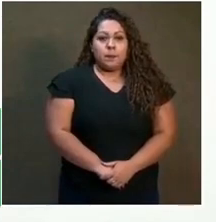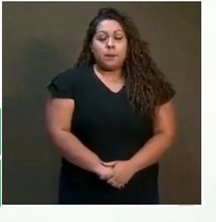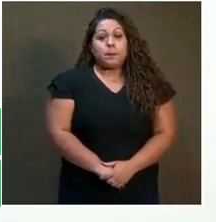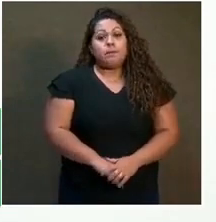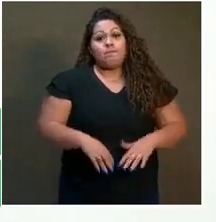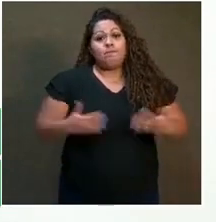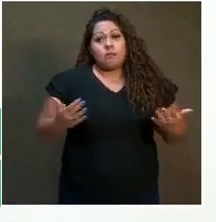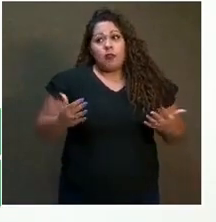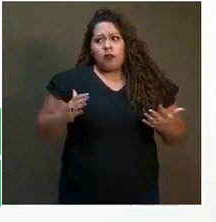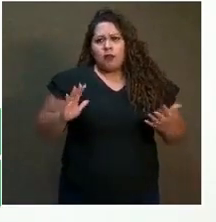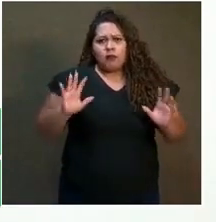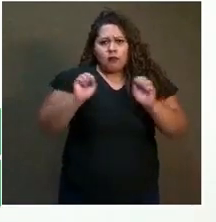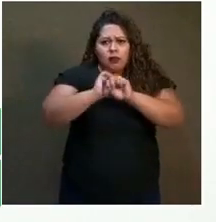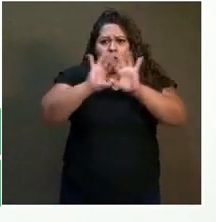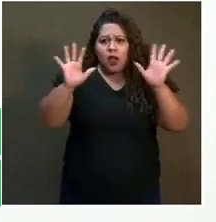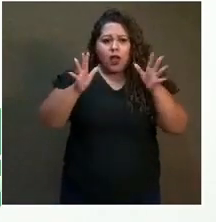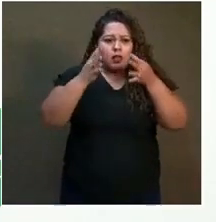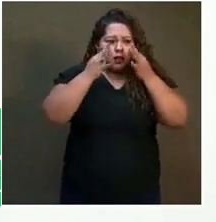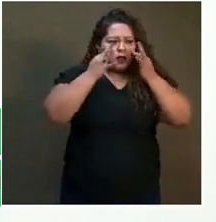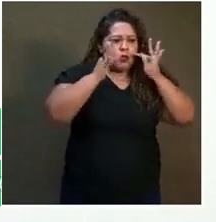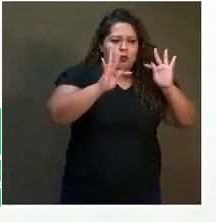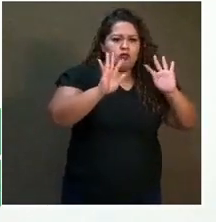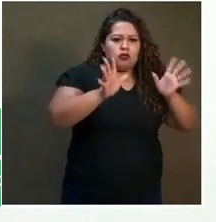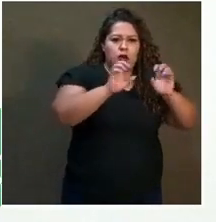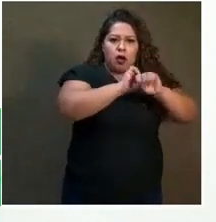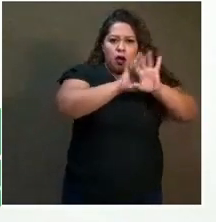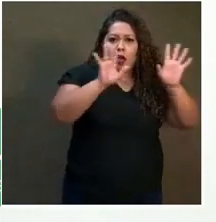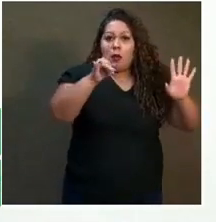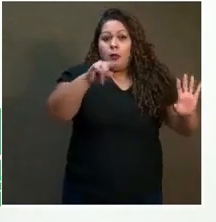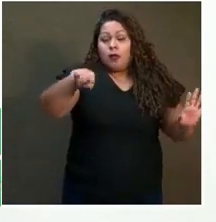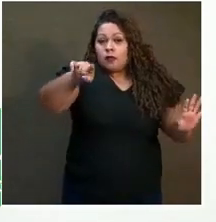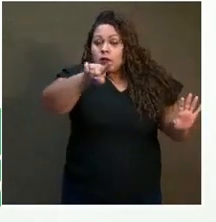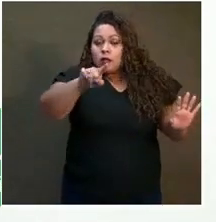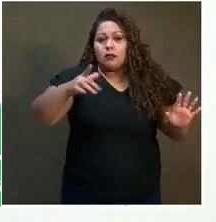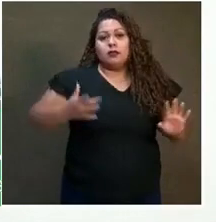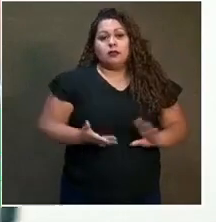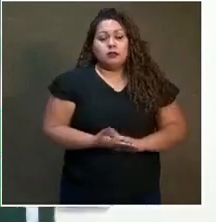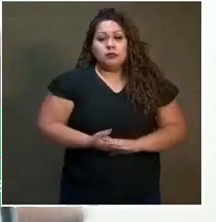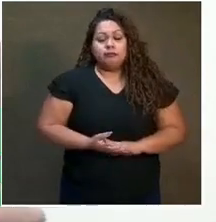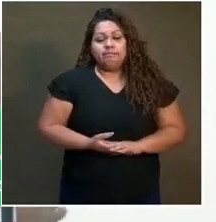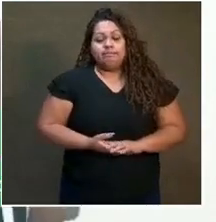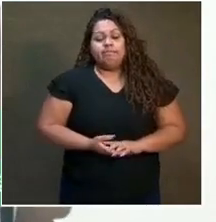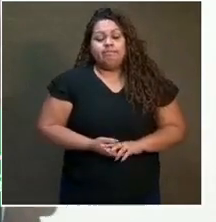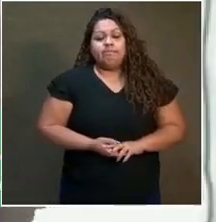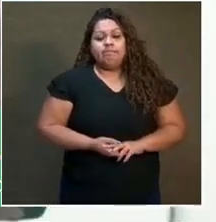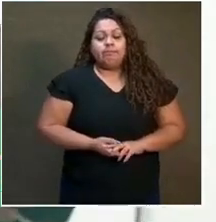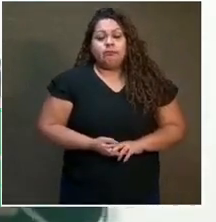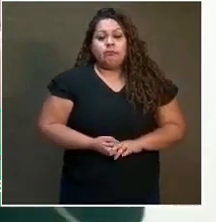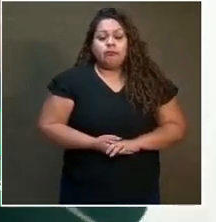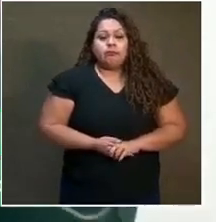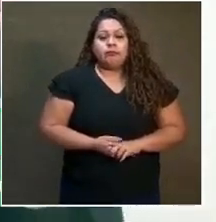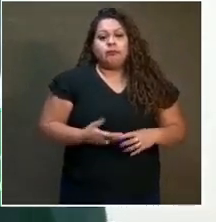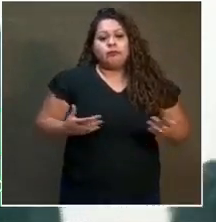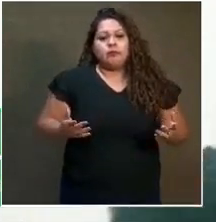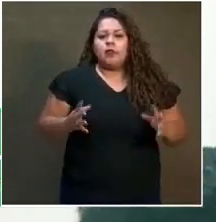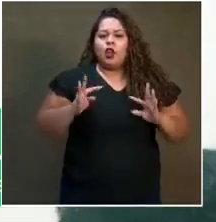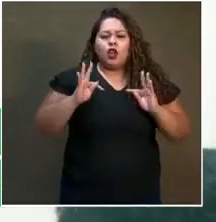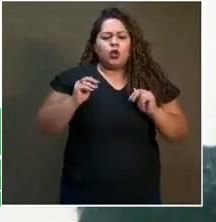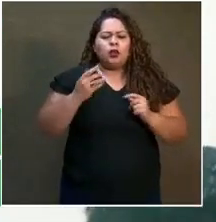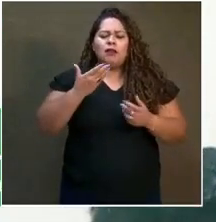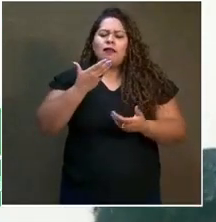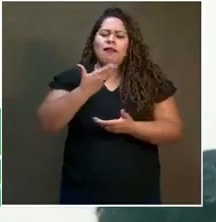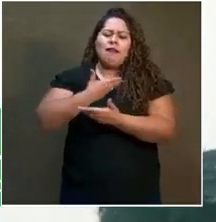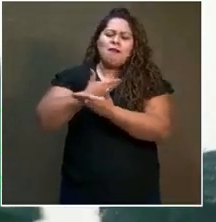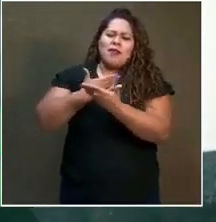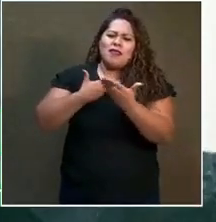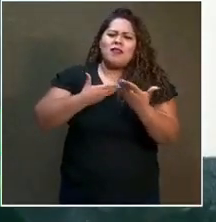Ficou muito claro, as testemunhas deixavam claro aqui, para vossas excelências, que ele... Todas as amigas sabiam